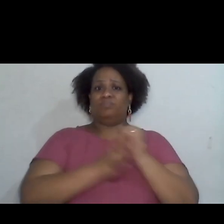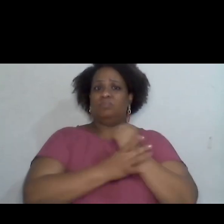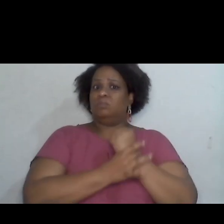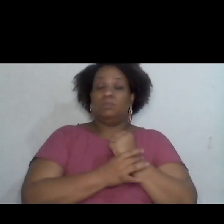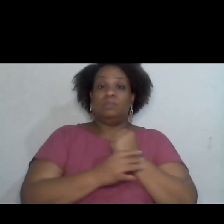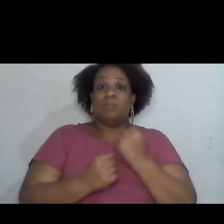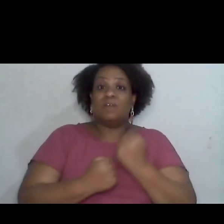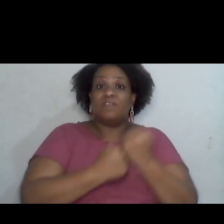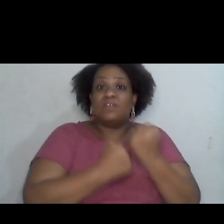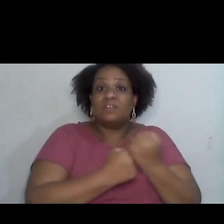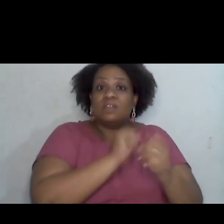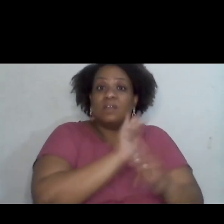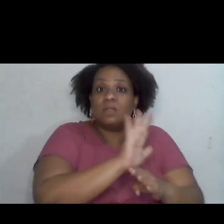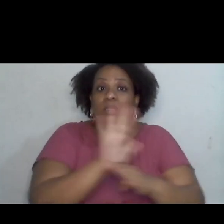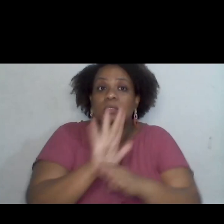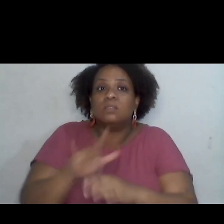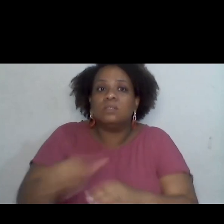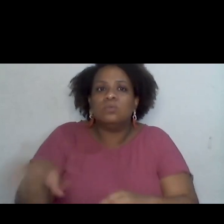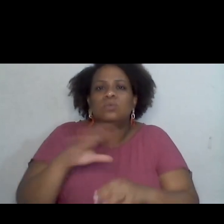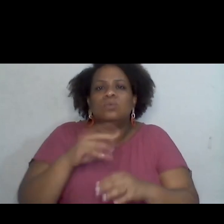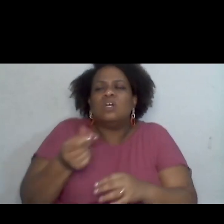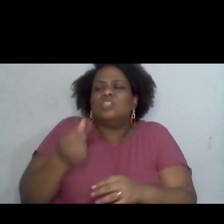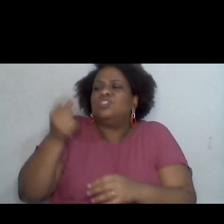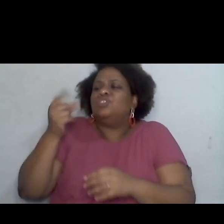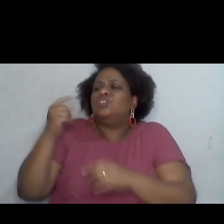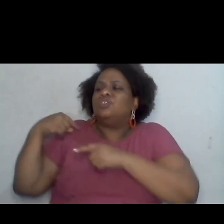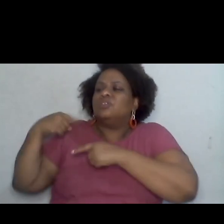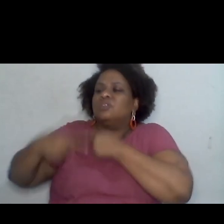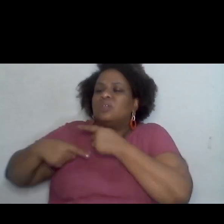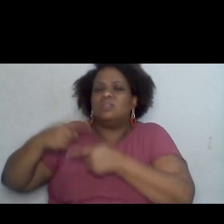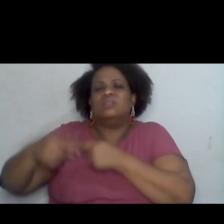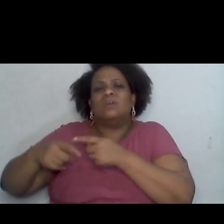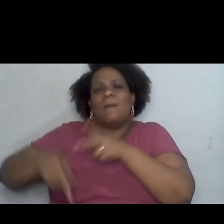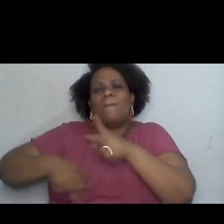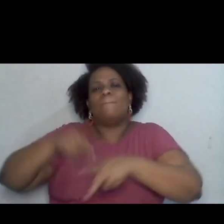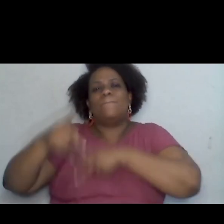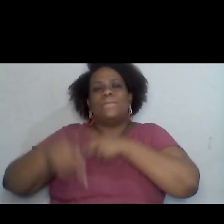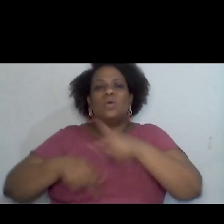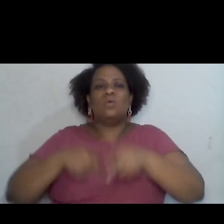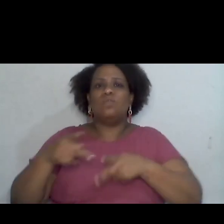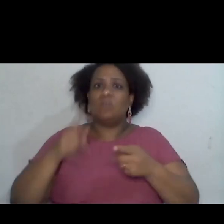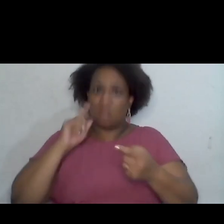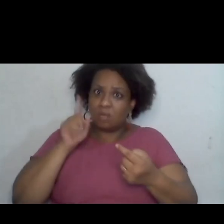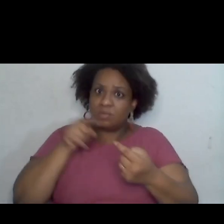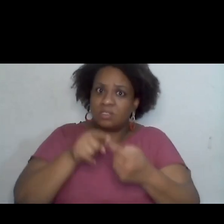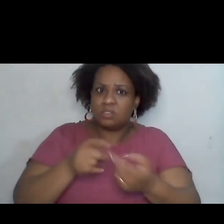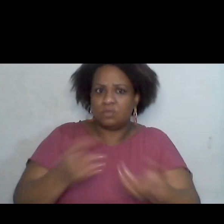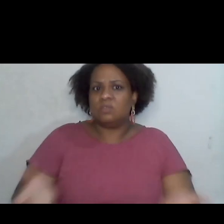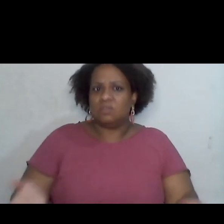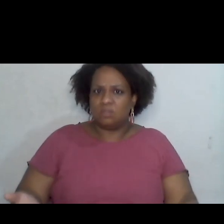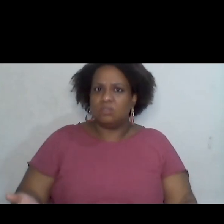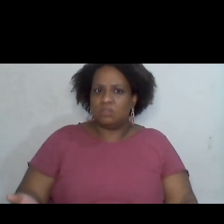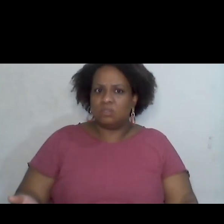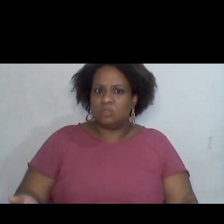os fazeres culturais, sobretudo os raízes, os tradicionais, os populares, e nosso objetivo é esse. Então, espero